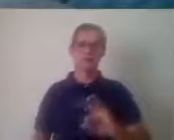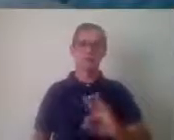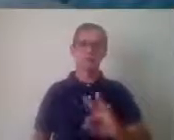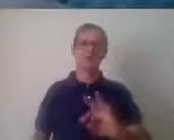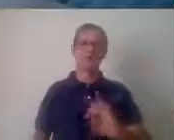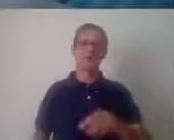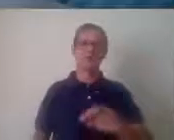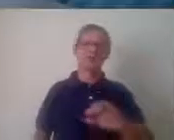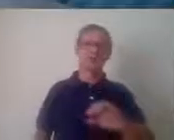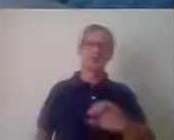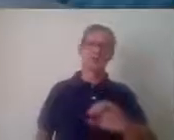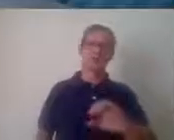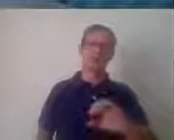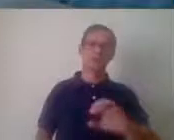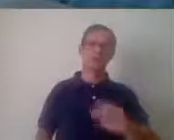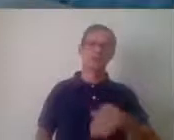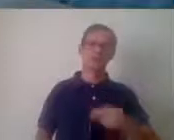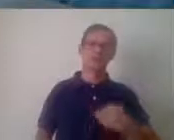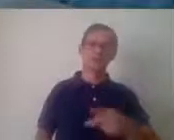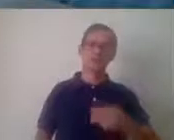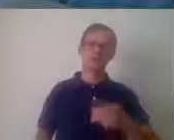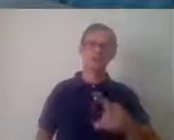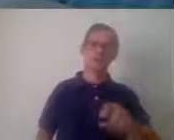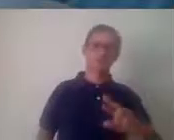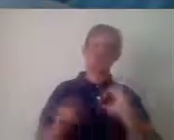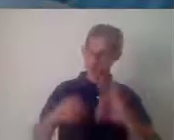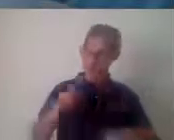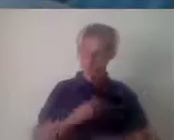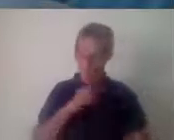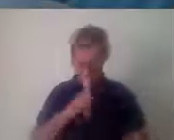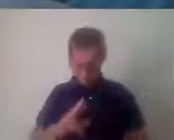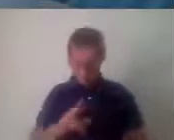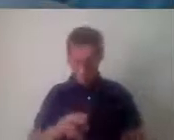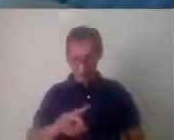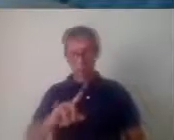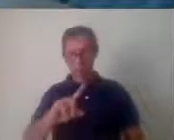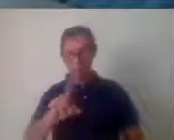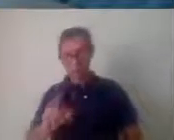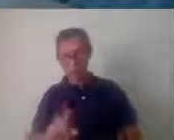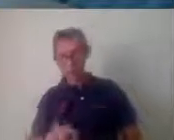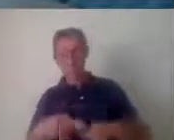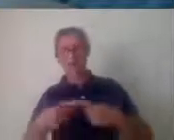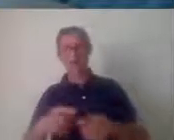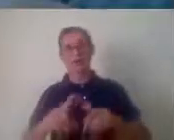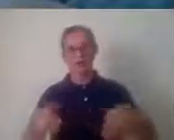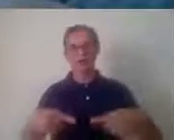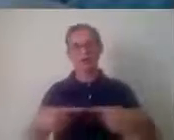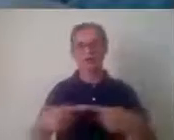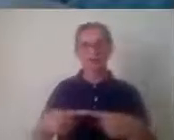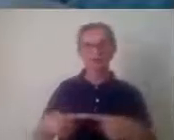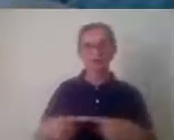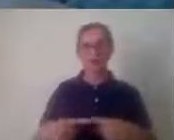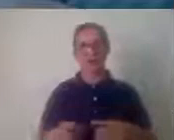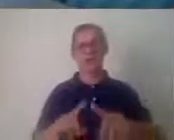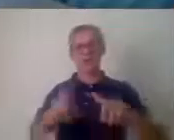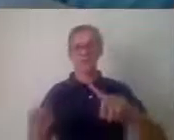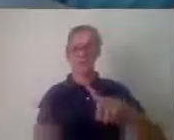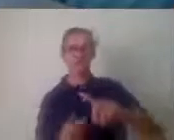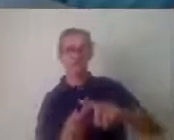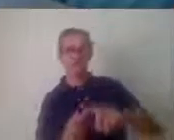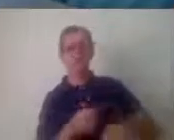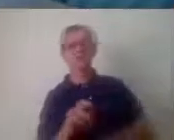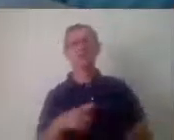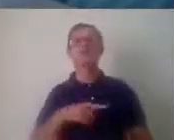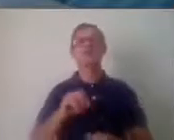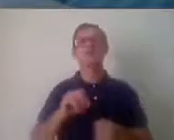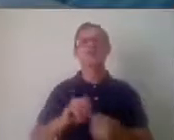A coordenada polar, ela é a ideal para a gente resolver uma integral onde a sua região é uma região circular. O que você vai